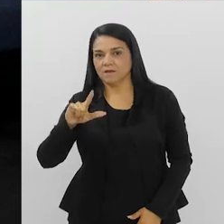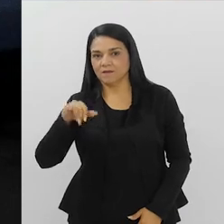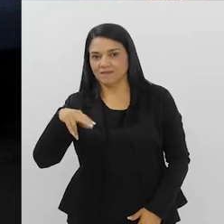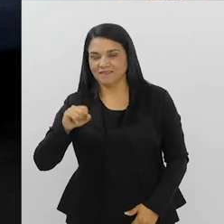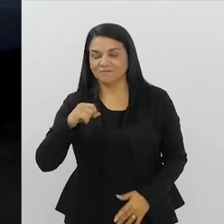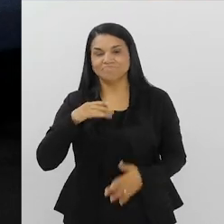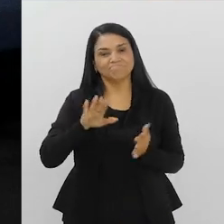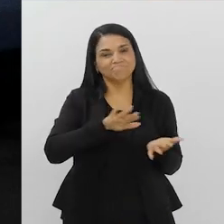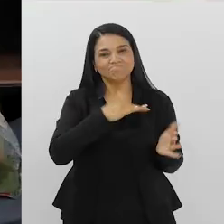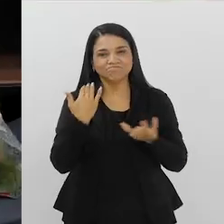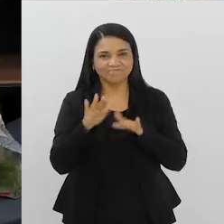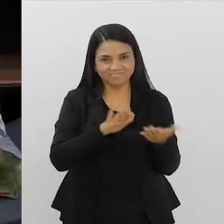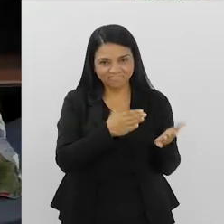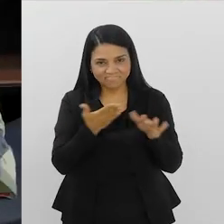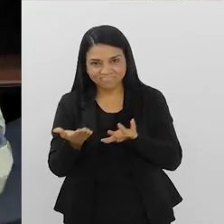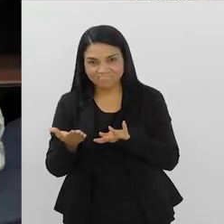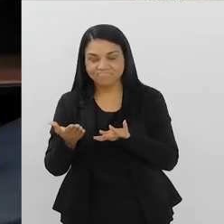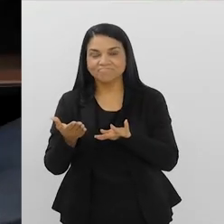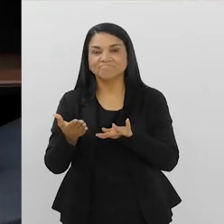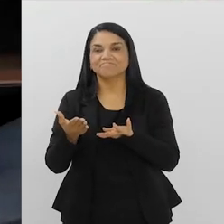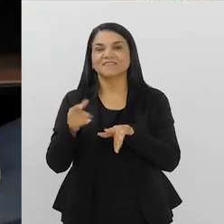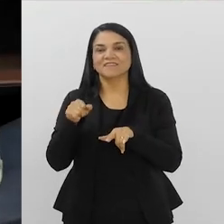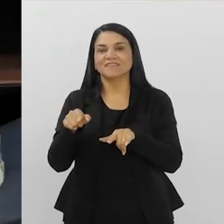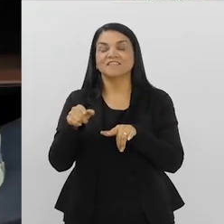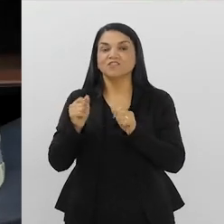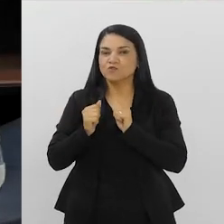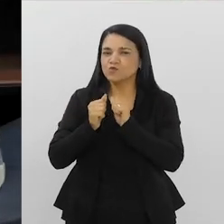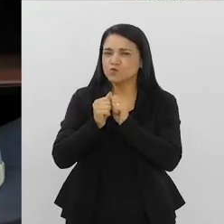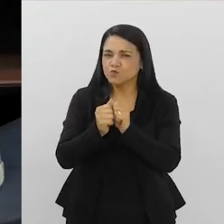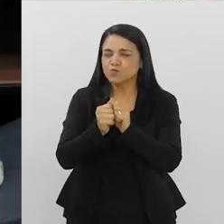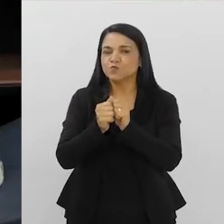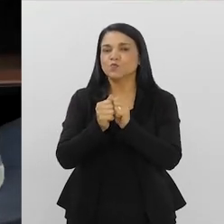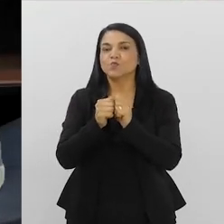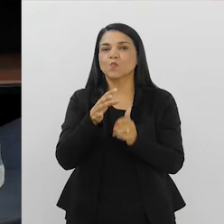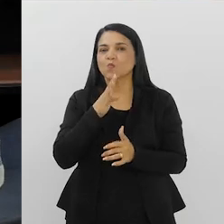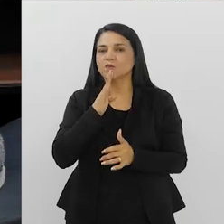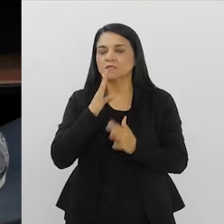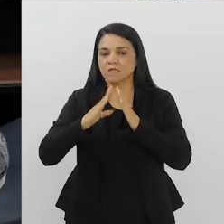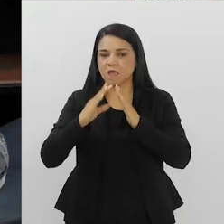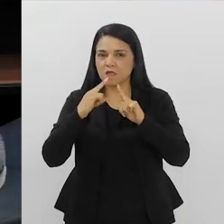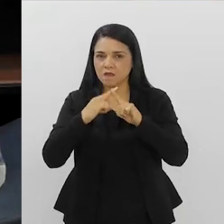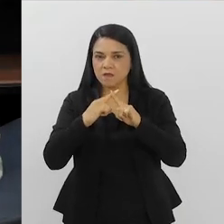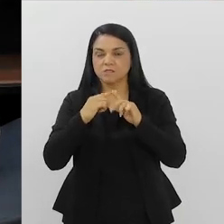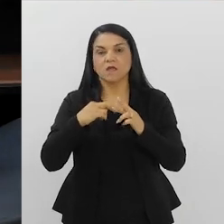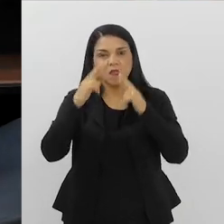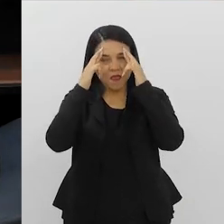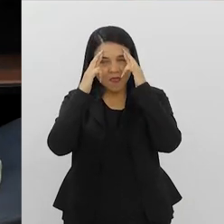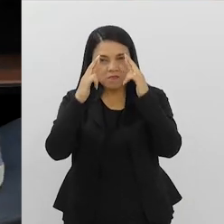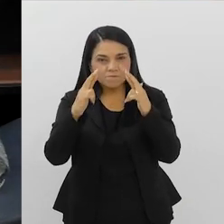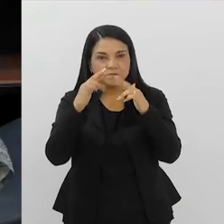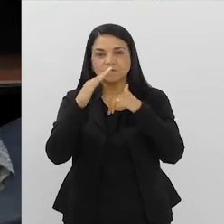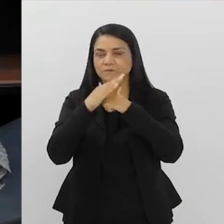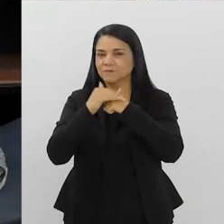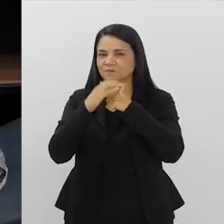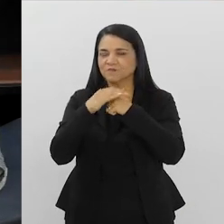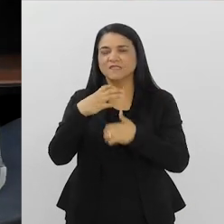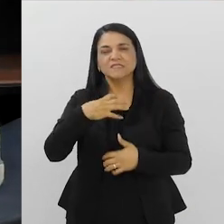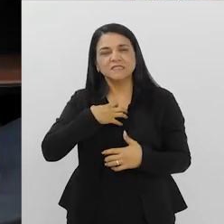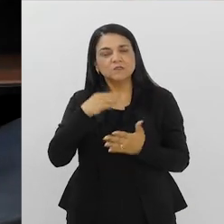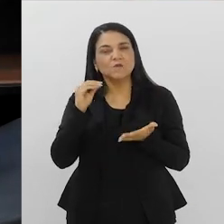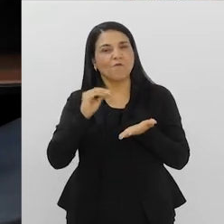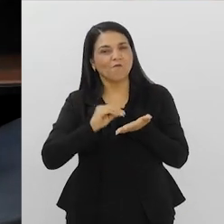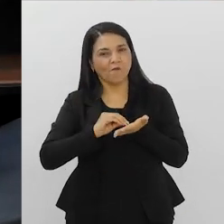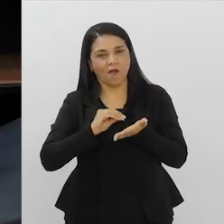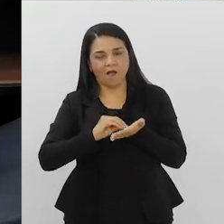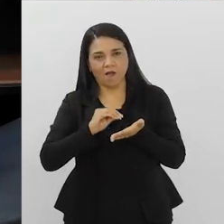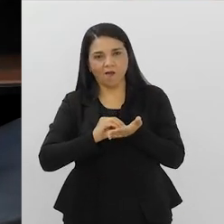andar conhecer toda a história porque é uma história você andando pela igreja